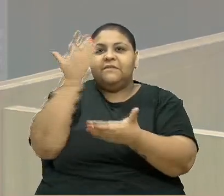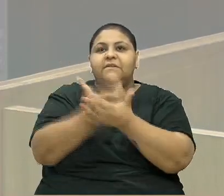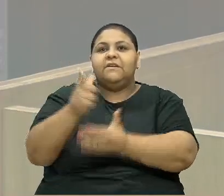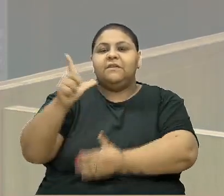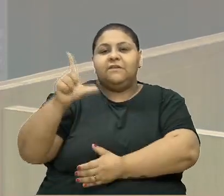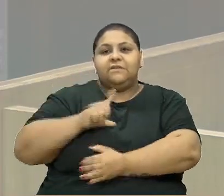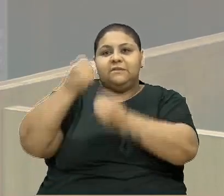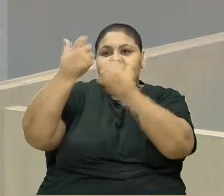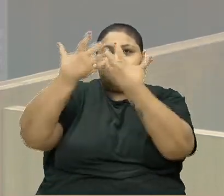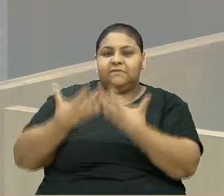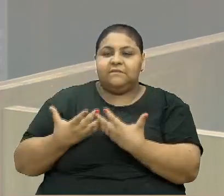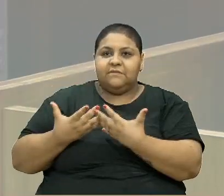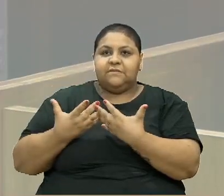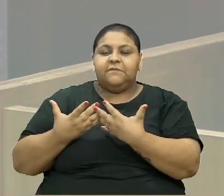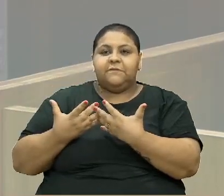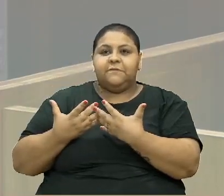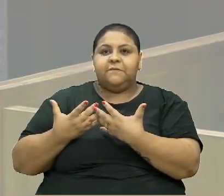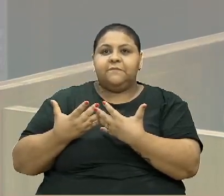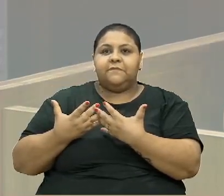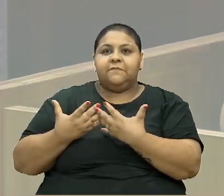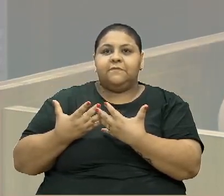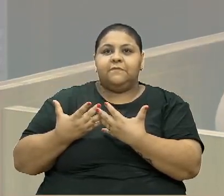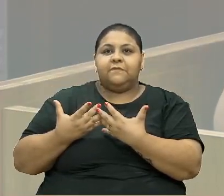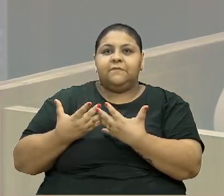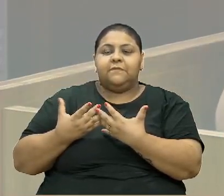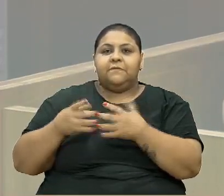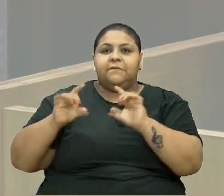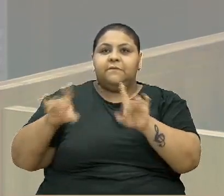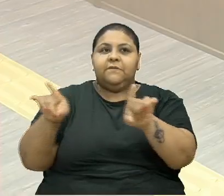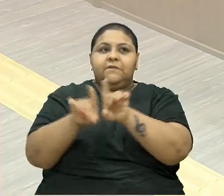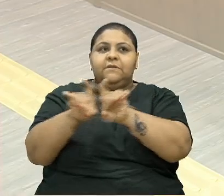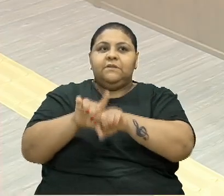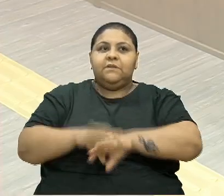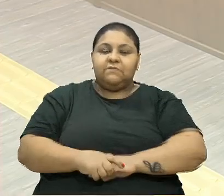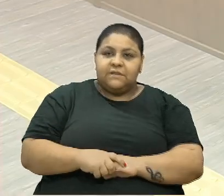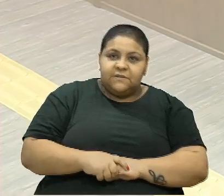explicar na questão jurídica aí, tá? Obrigado, senhor presidente. Próximo